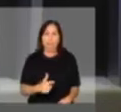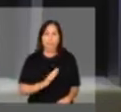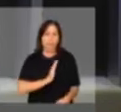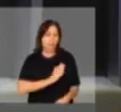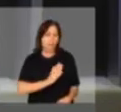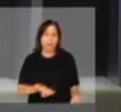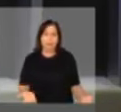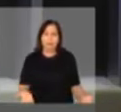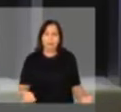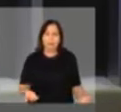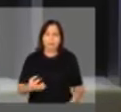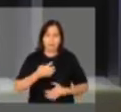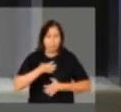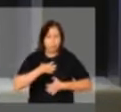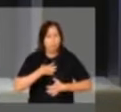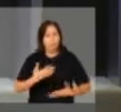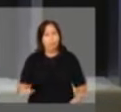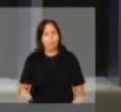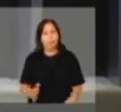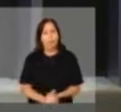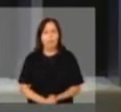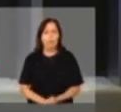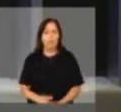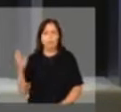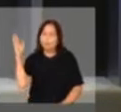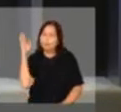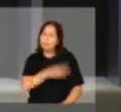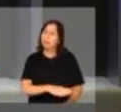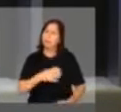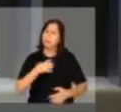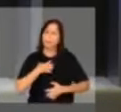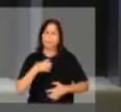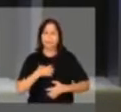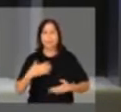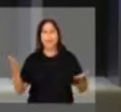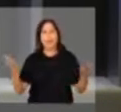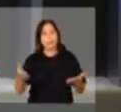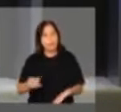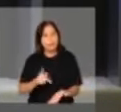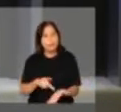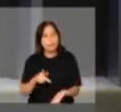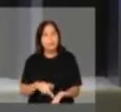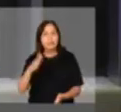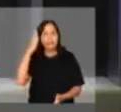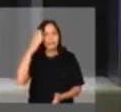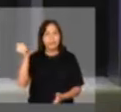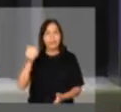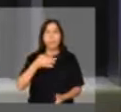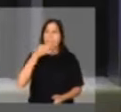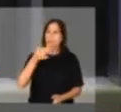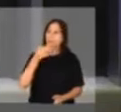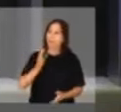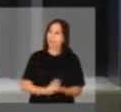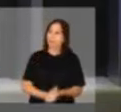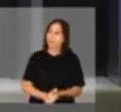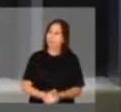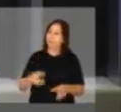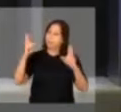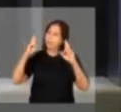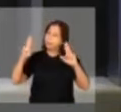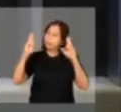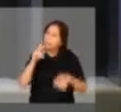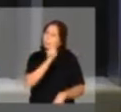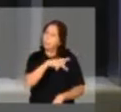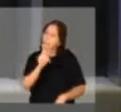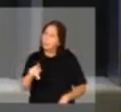que todos dizem respeitar. Agora nós saberemos mesmo se deputados e deputadas vão respeitar as